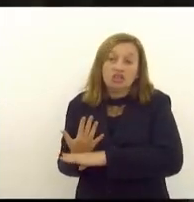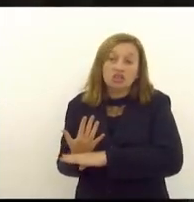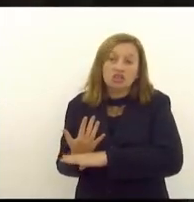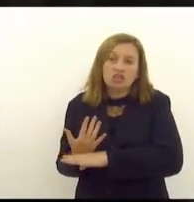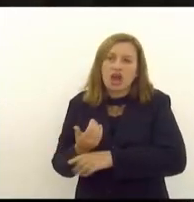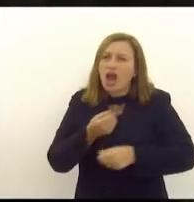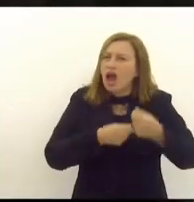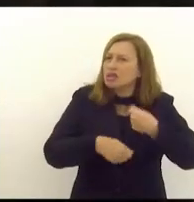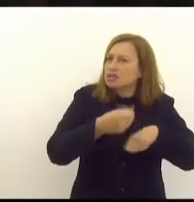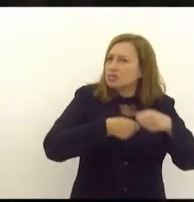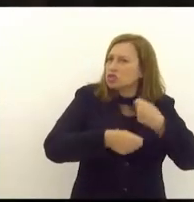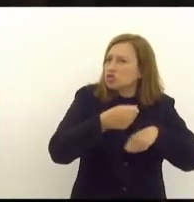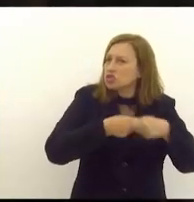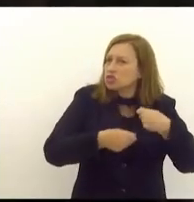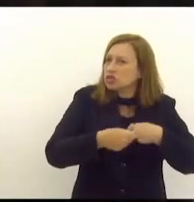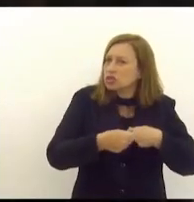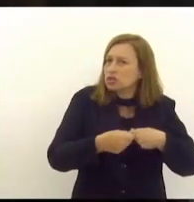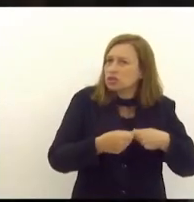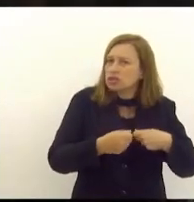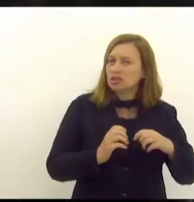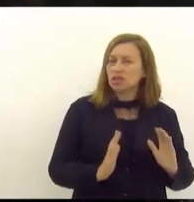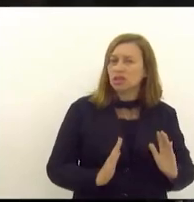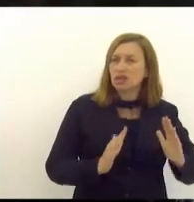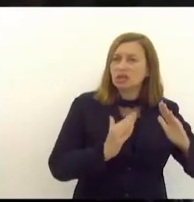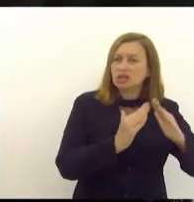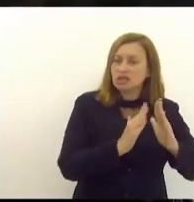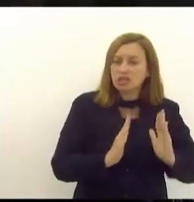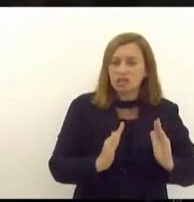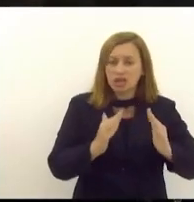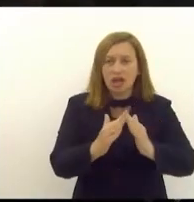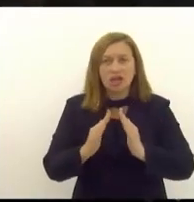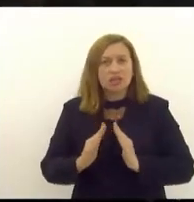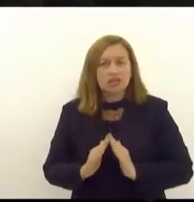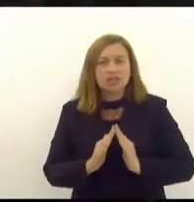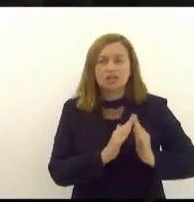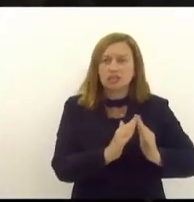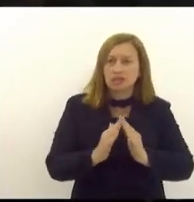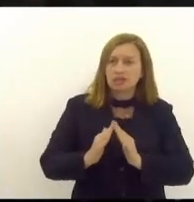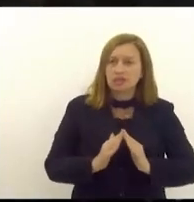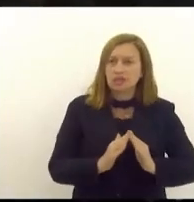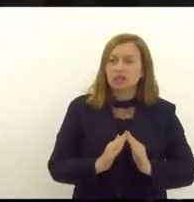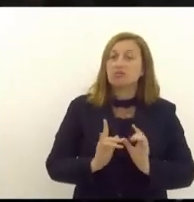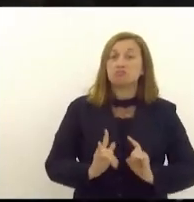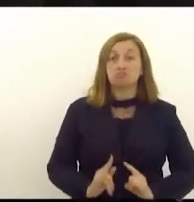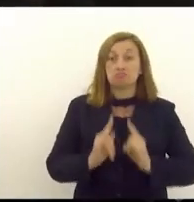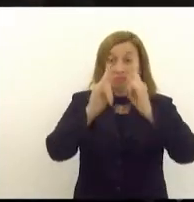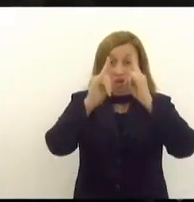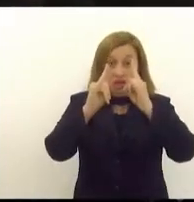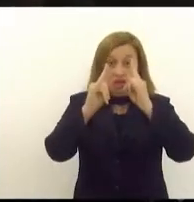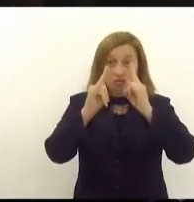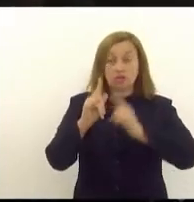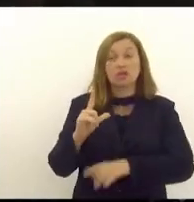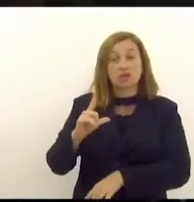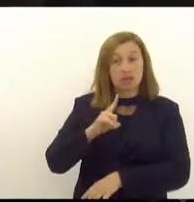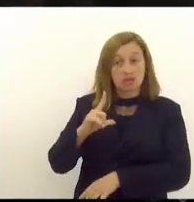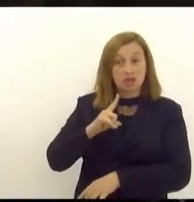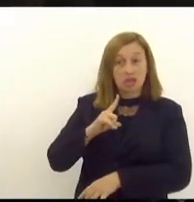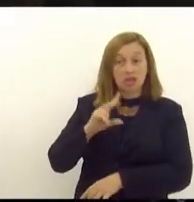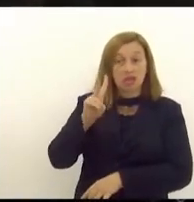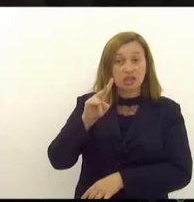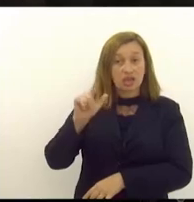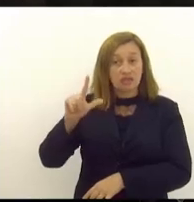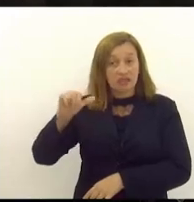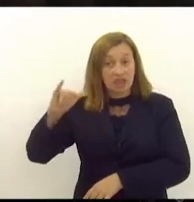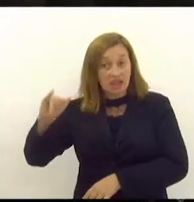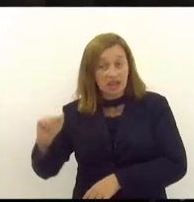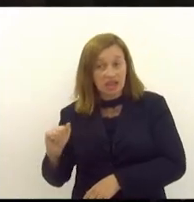administra essas residências e demais prédios que ainda existem na Vila dos